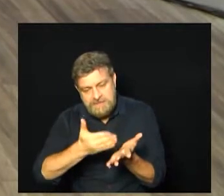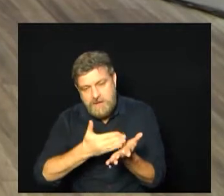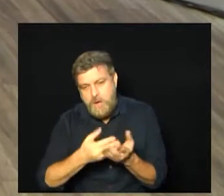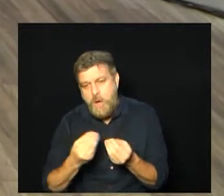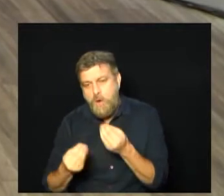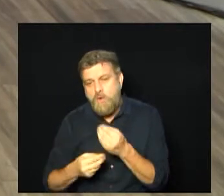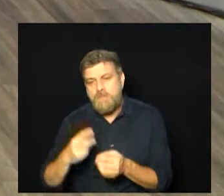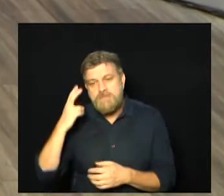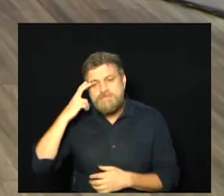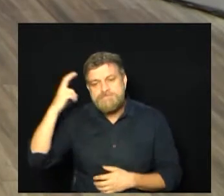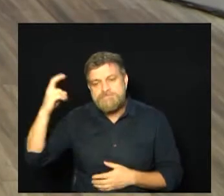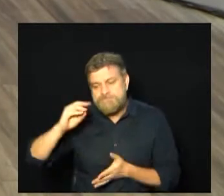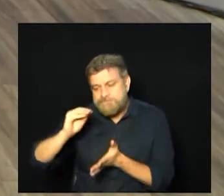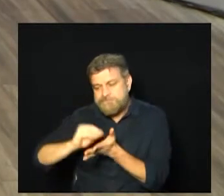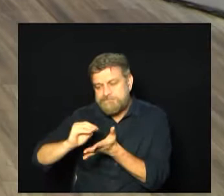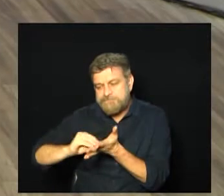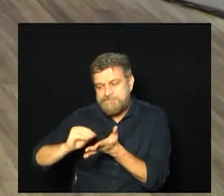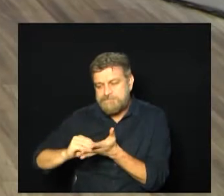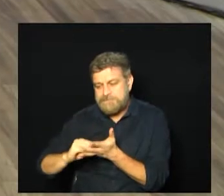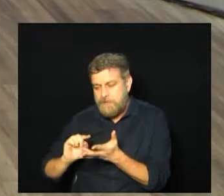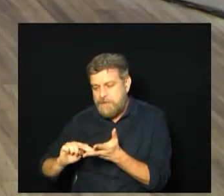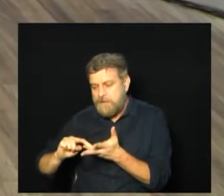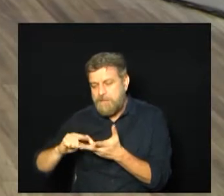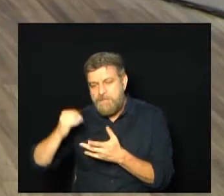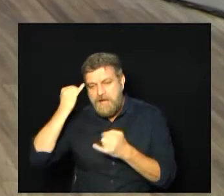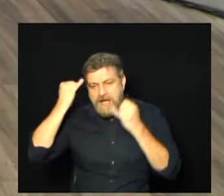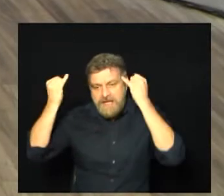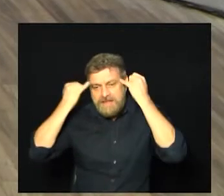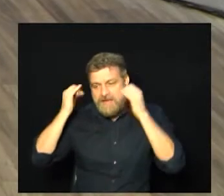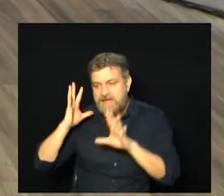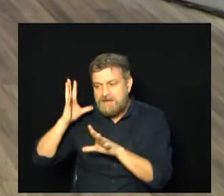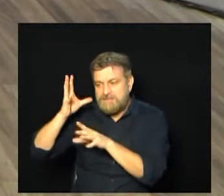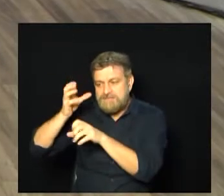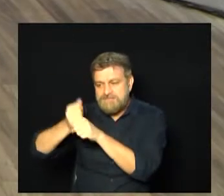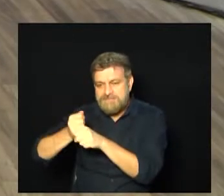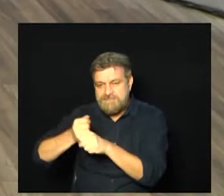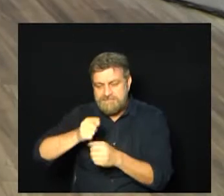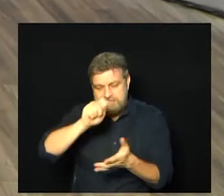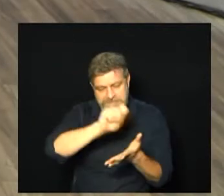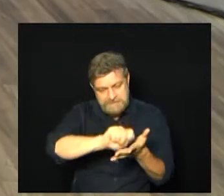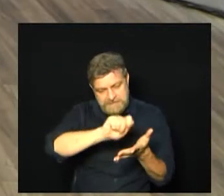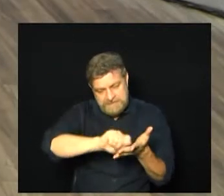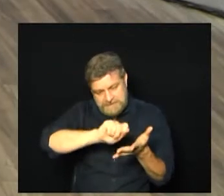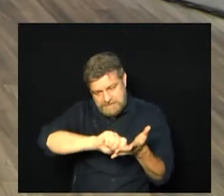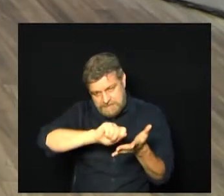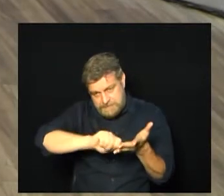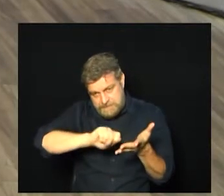de criação para reunir todas as ideias e ir construindo aí uma narrativa?